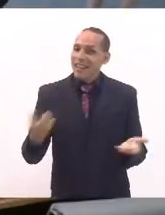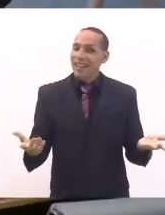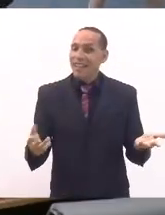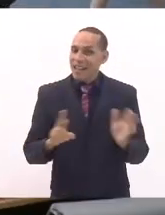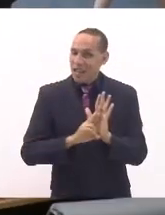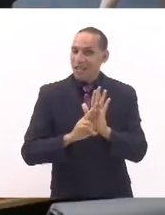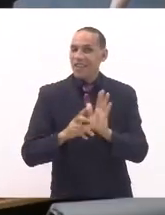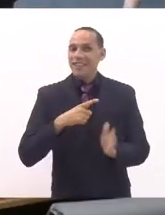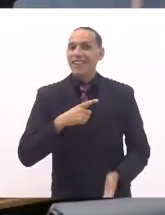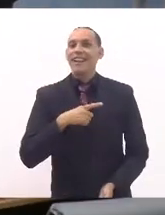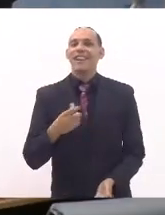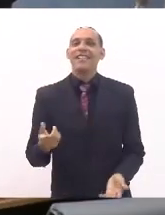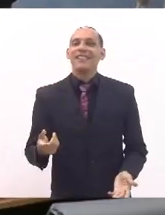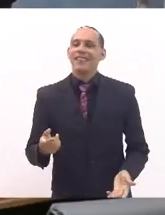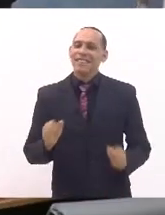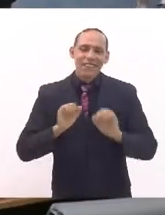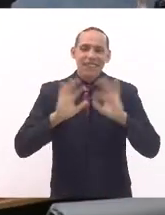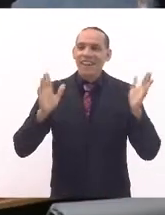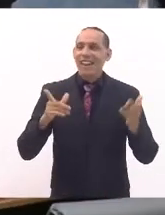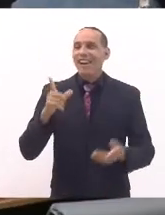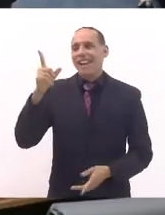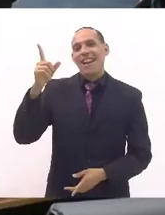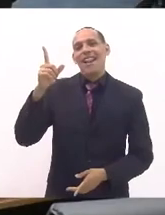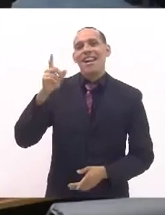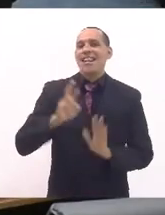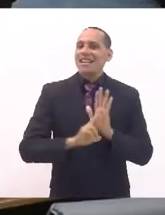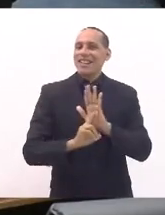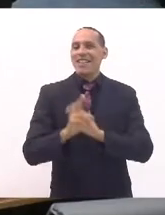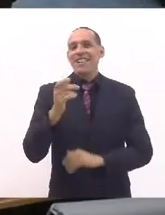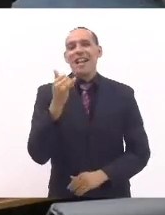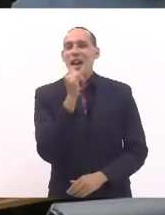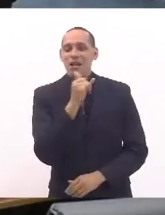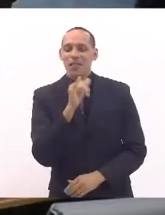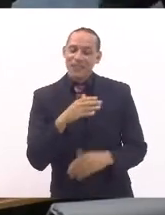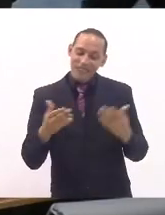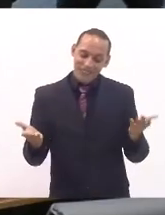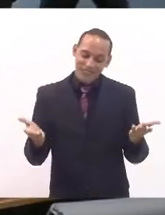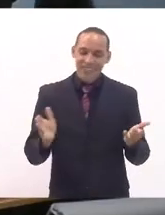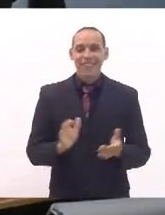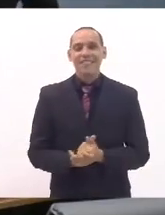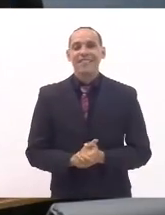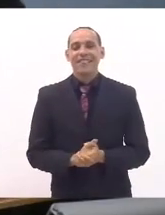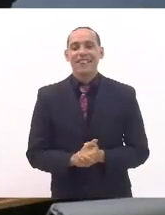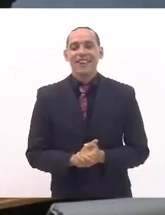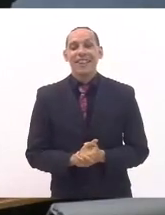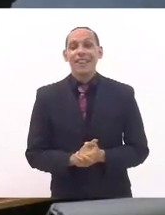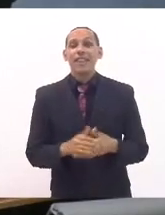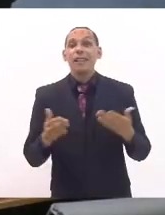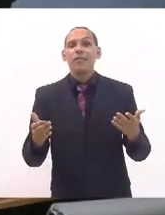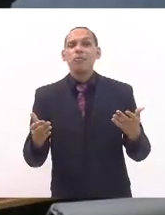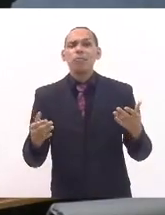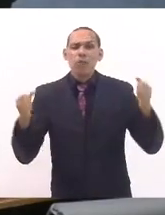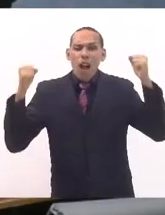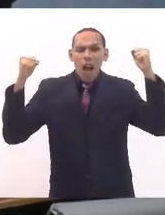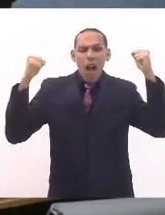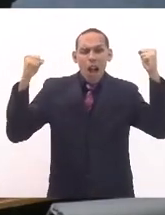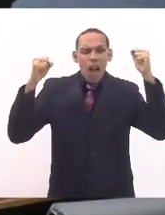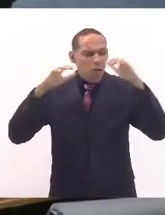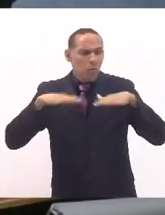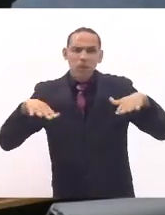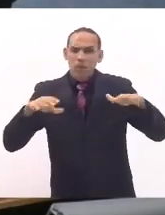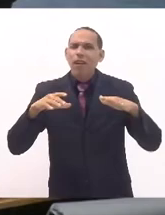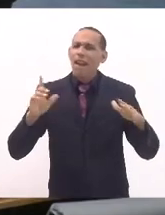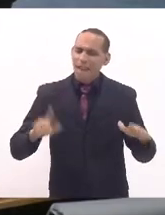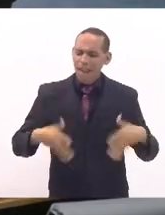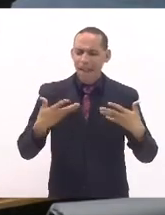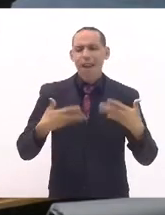Tem um representante. Tem, claro que tem. Está representando a torcida tricolor, enfim. As torcidas são a alegria do